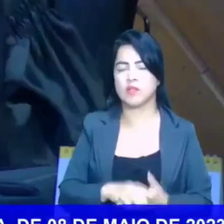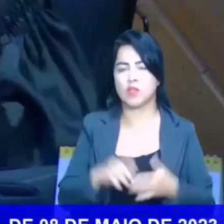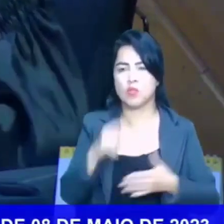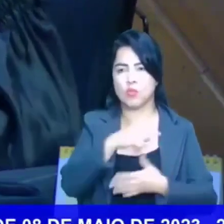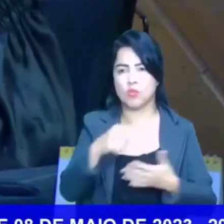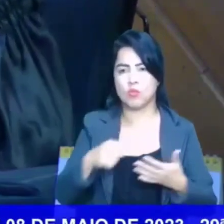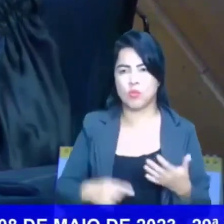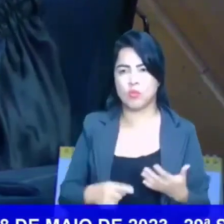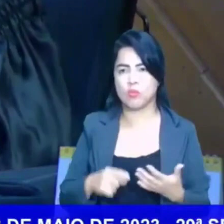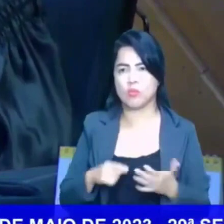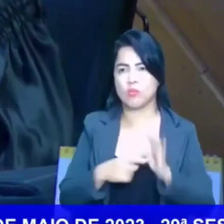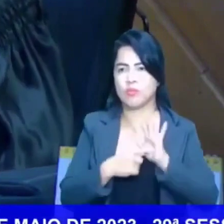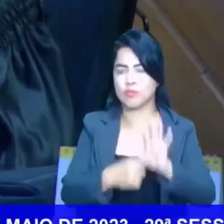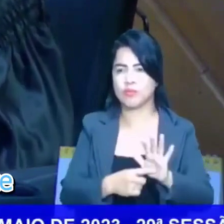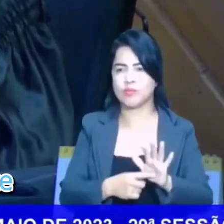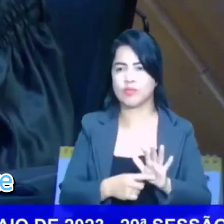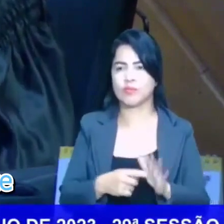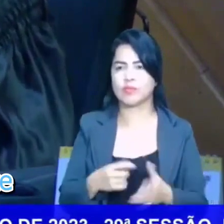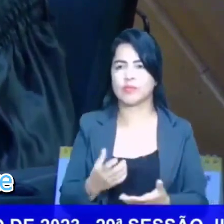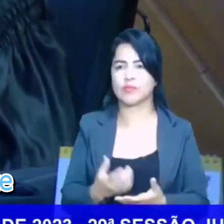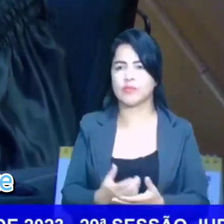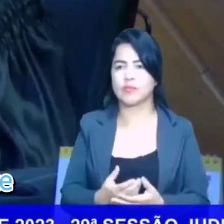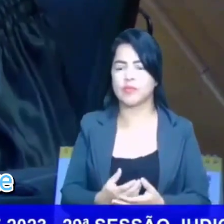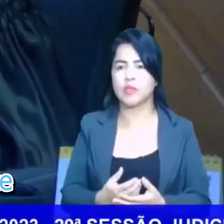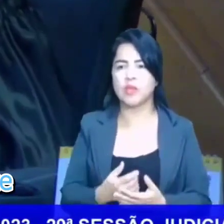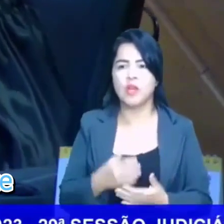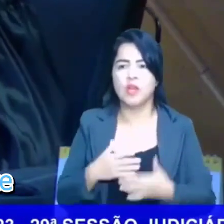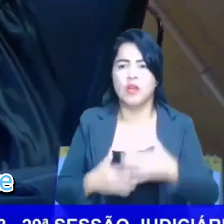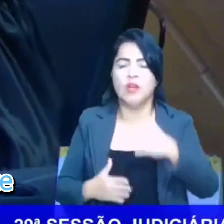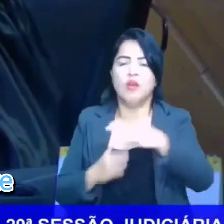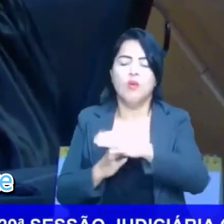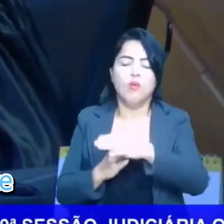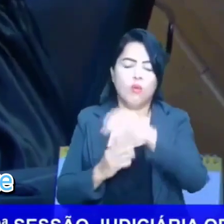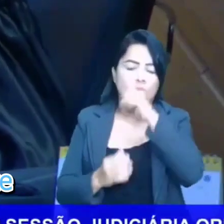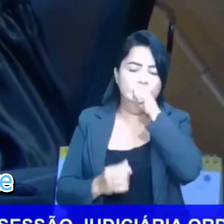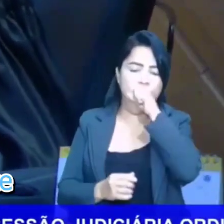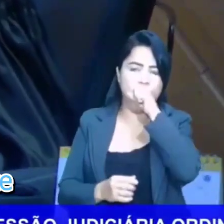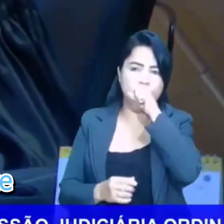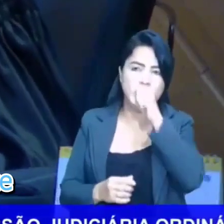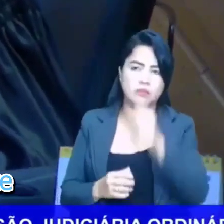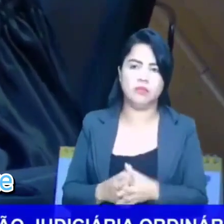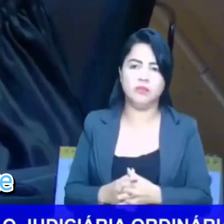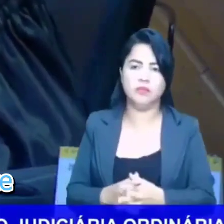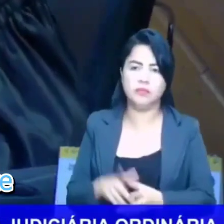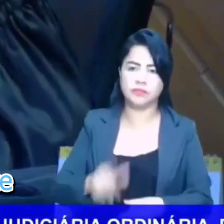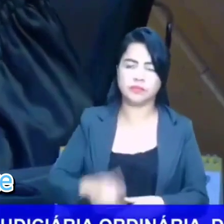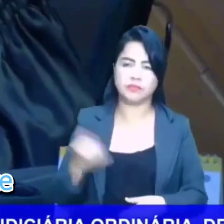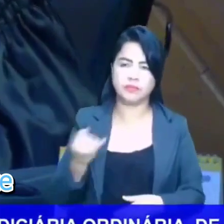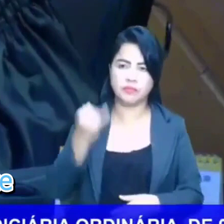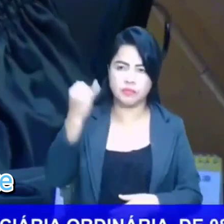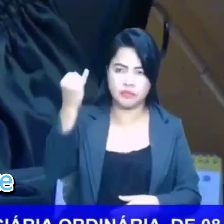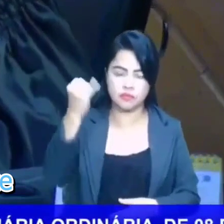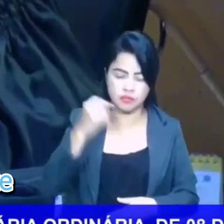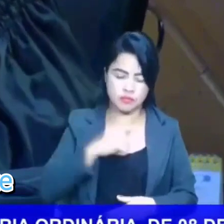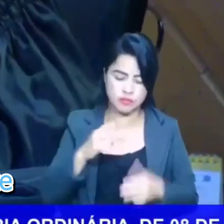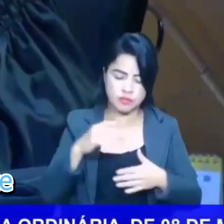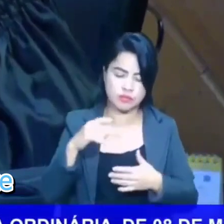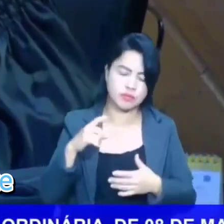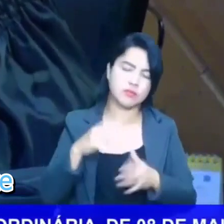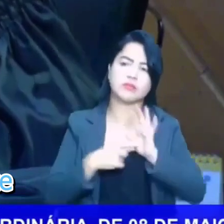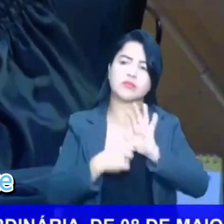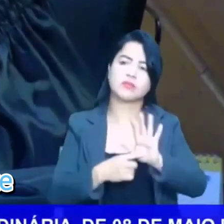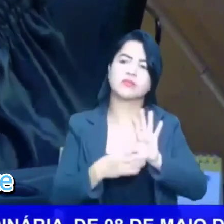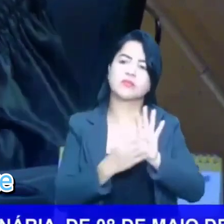fundamento para suscitar o impedimento, e aqui é importante que a gente ressalte isso, né,